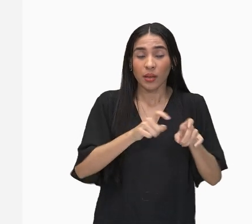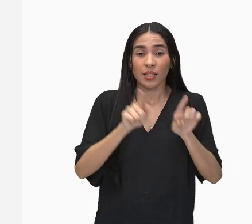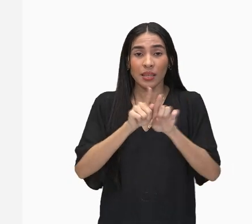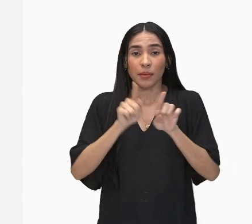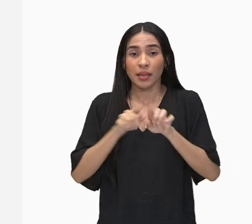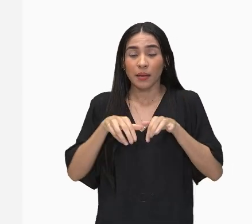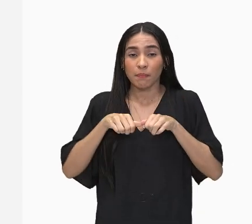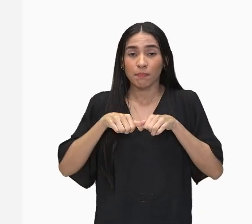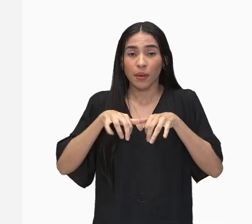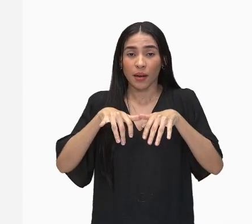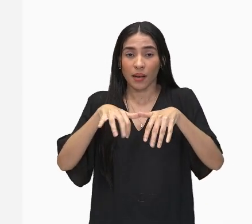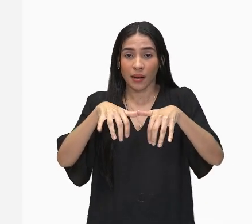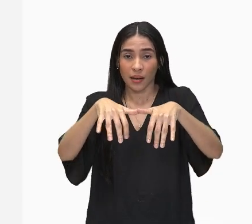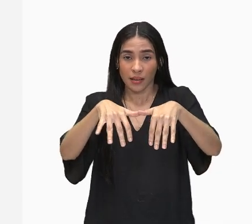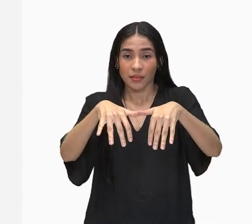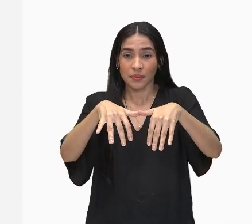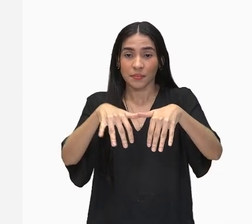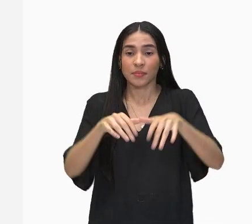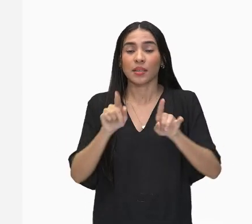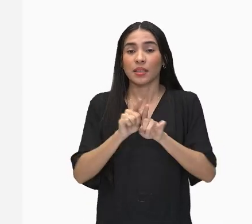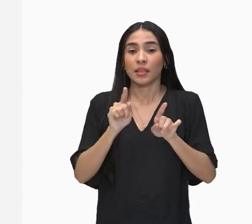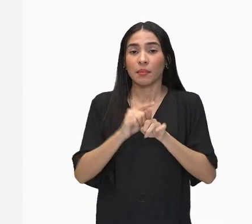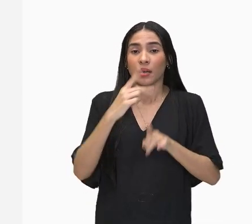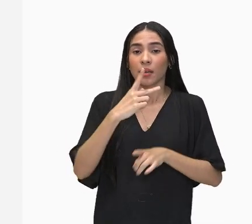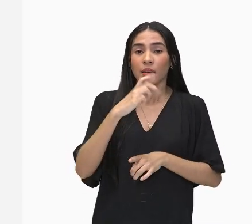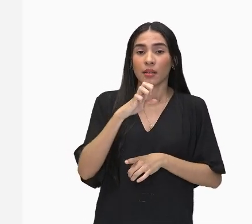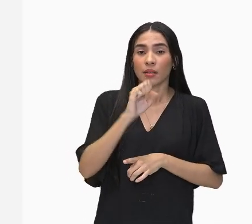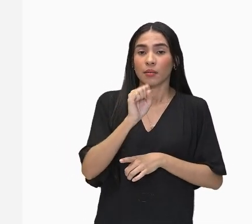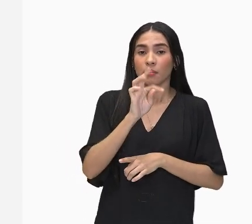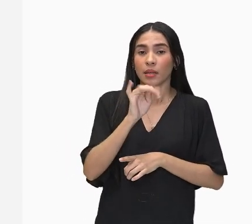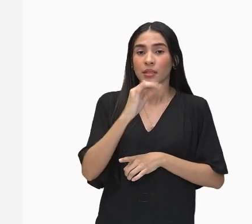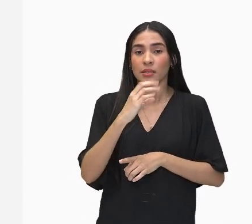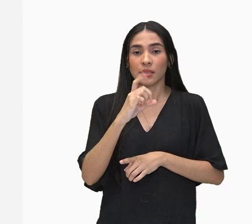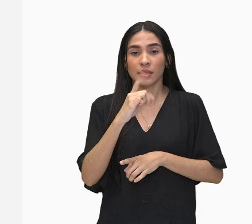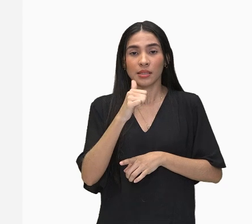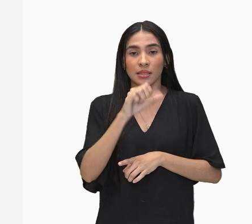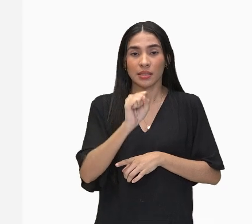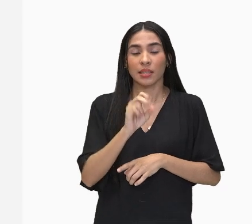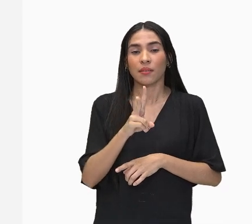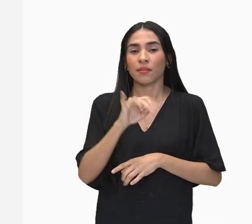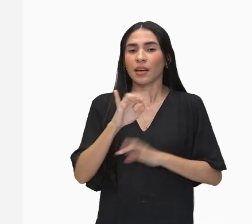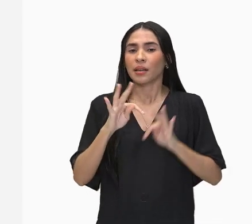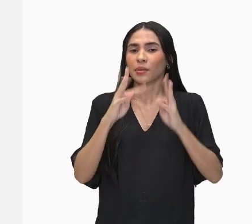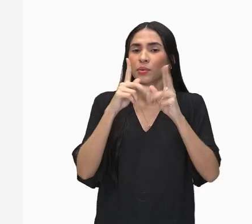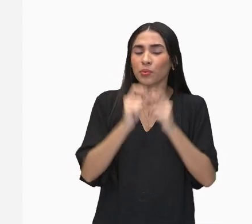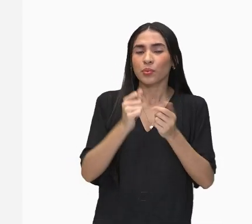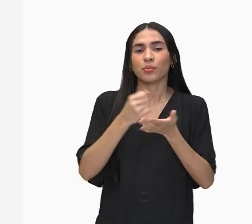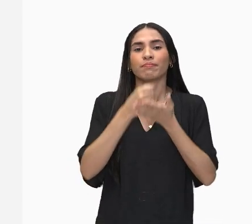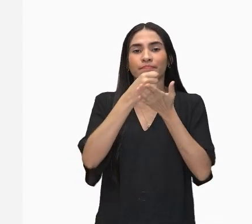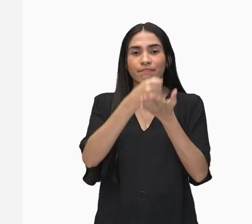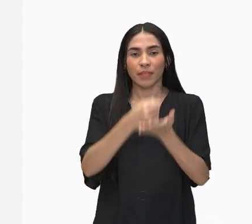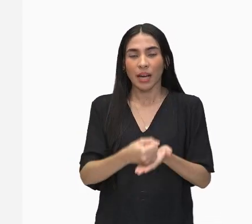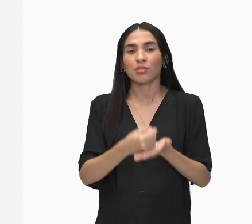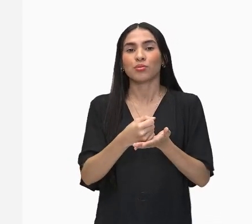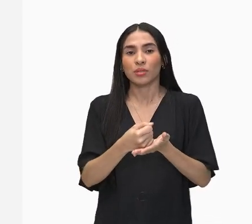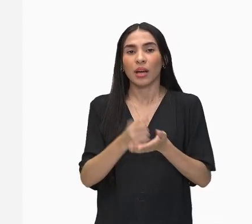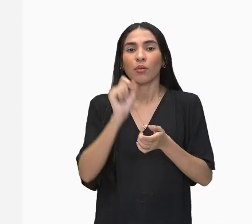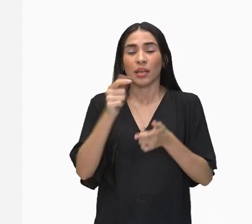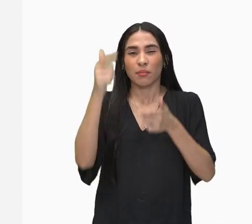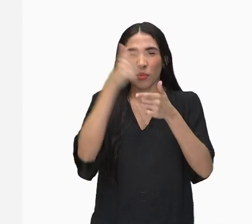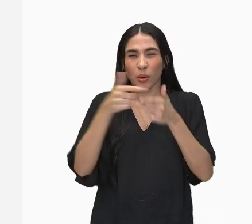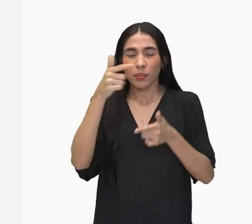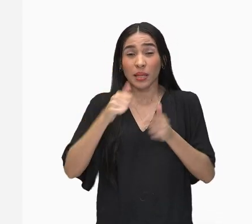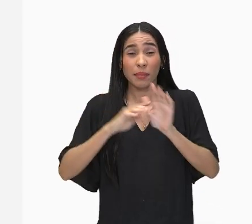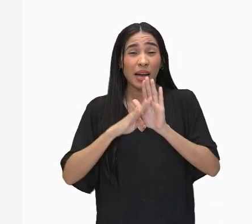e agrotóxicos, fertilizantes e pesticidas, que vão Tudo isso vai contribuir para a redução da fertilidade